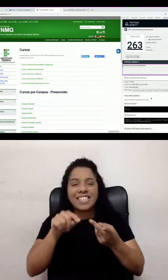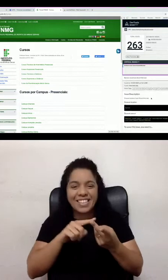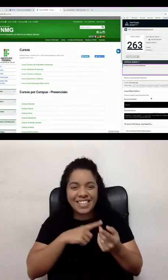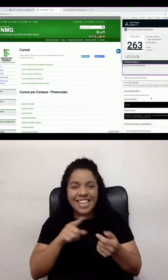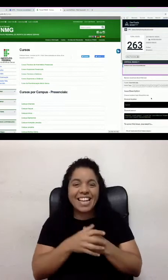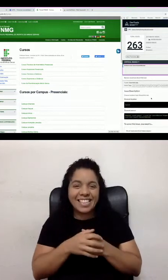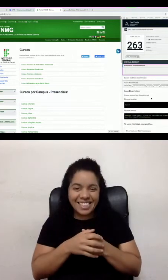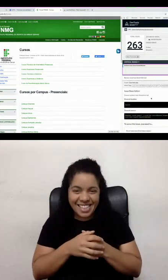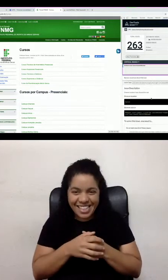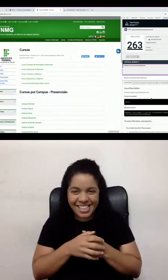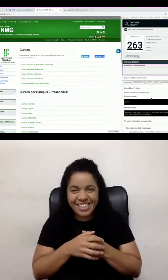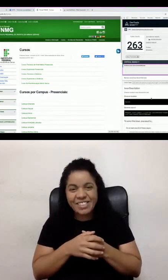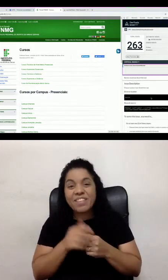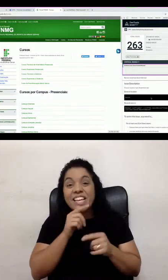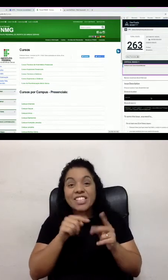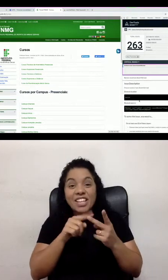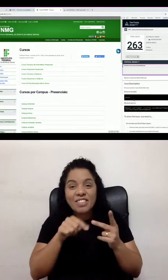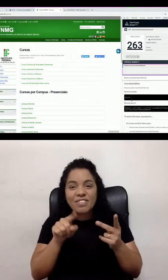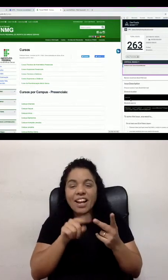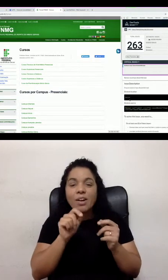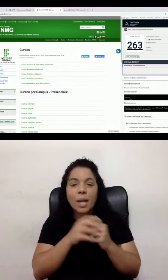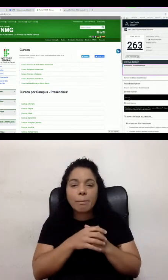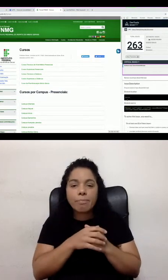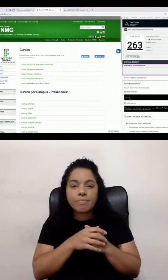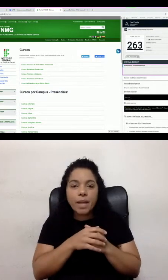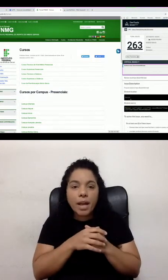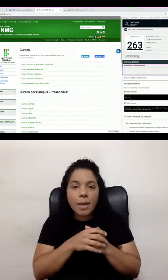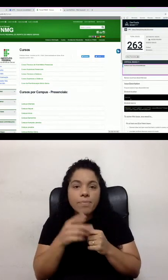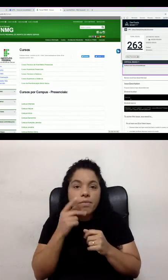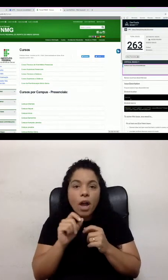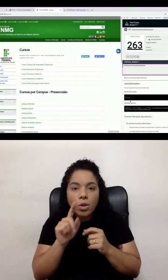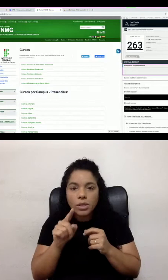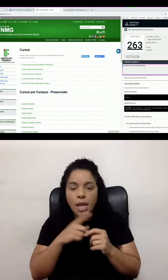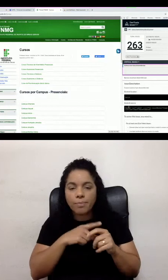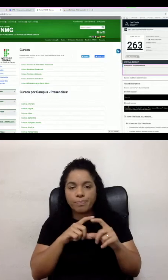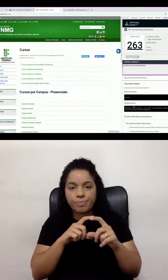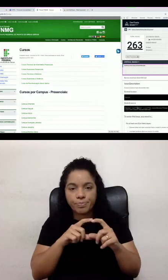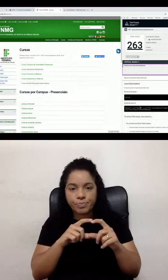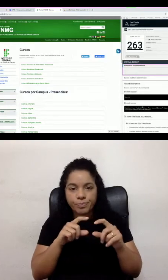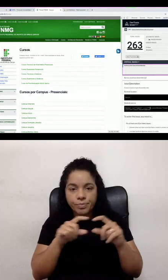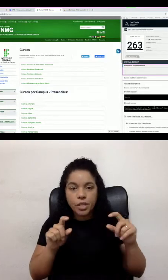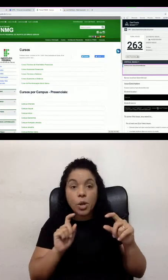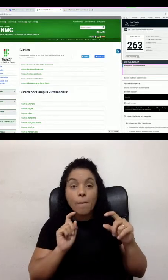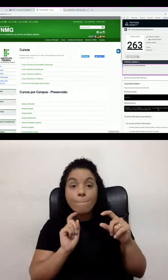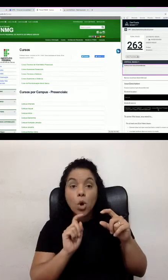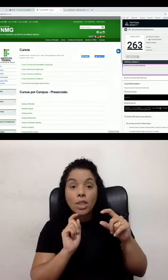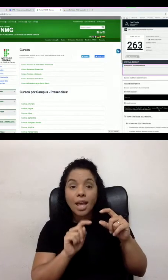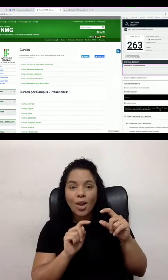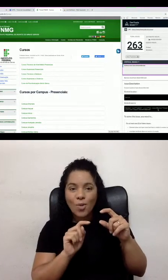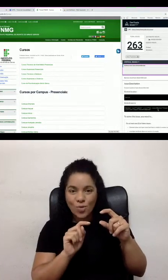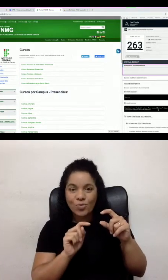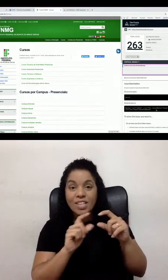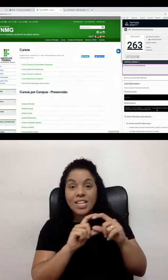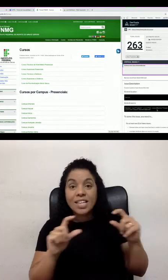só descer aqui, ó, antes de falar esse aqui de cima, ó. Ele fala que é o botão e que é o